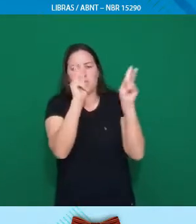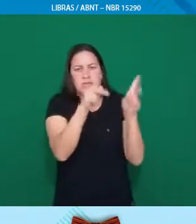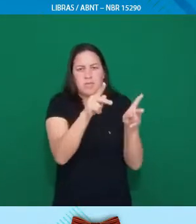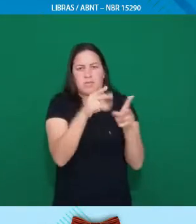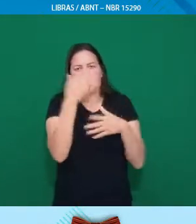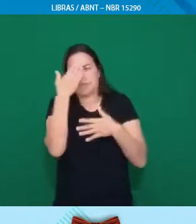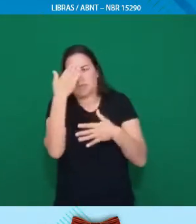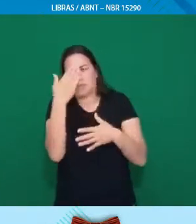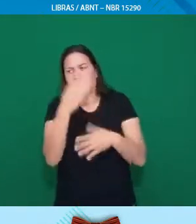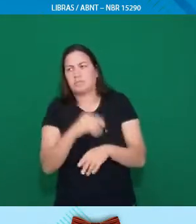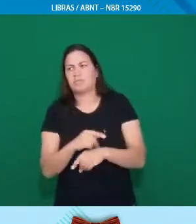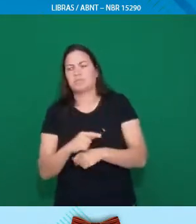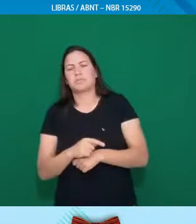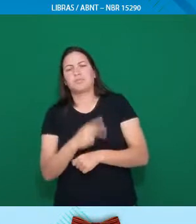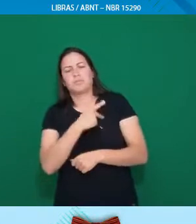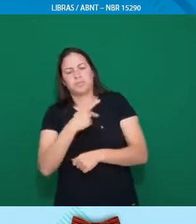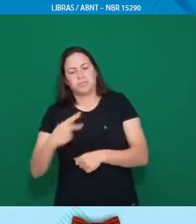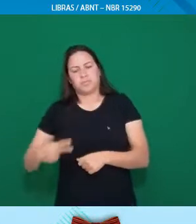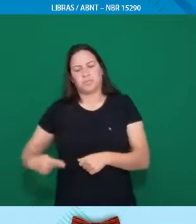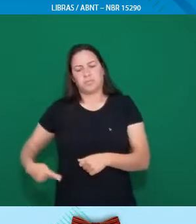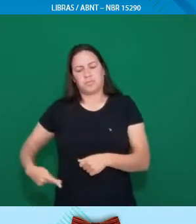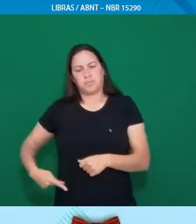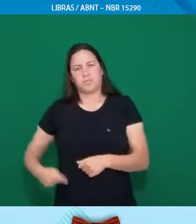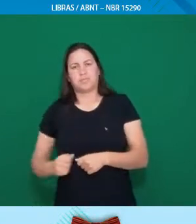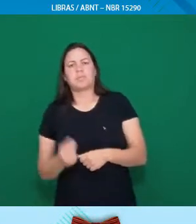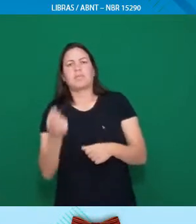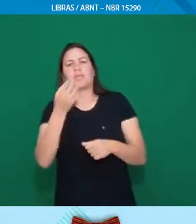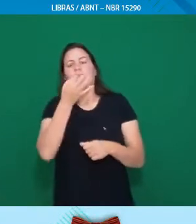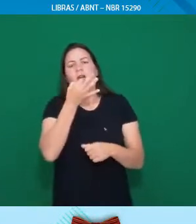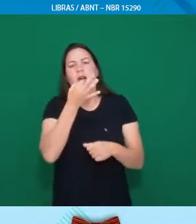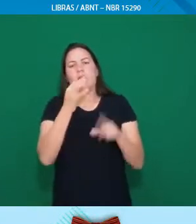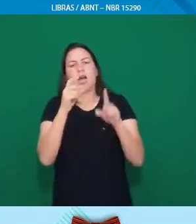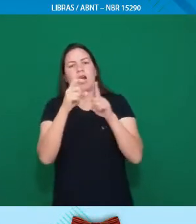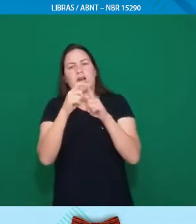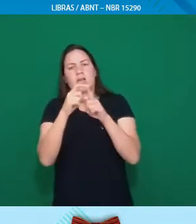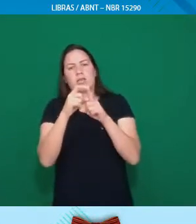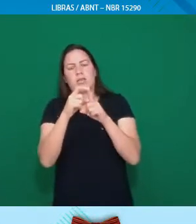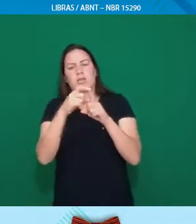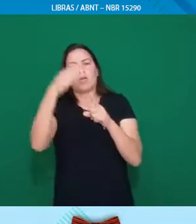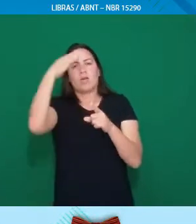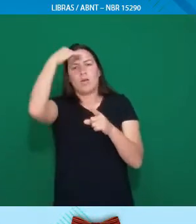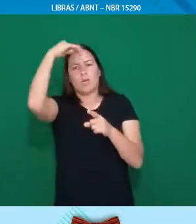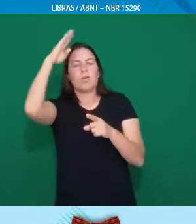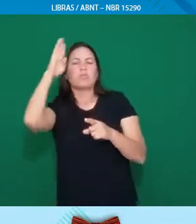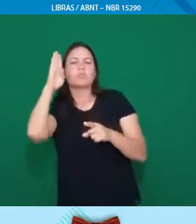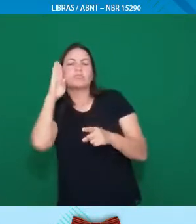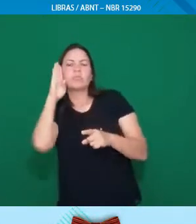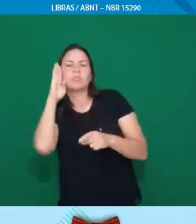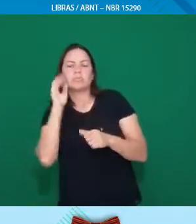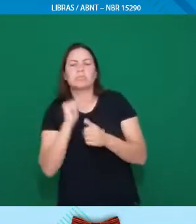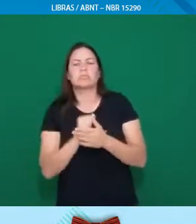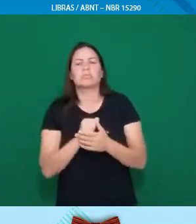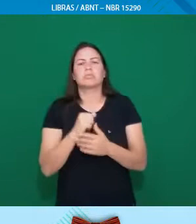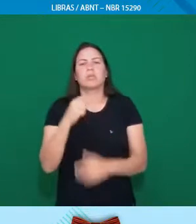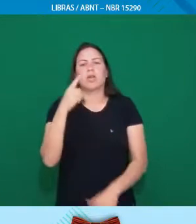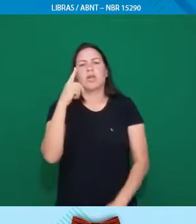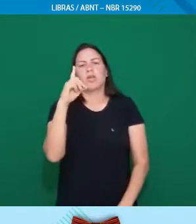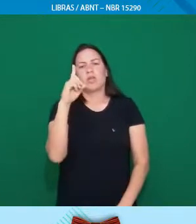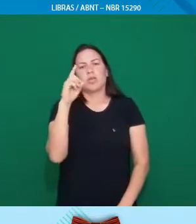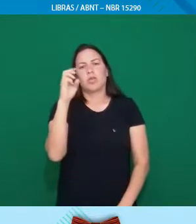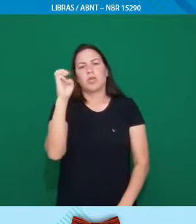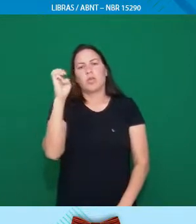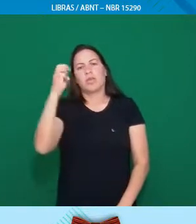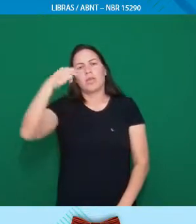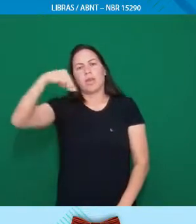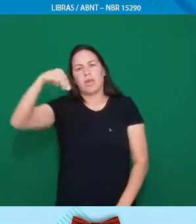população que quando vem obrigado obrigado ver o Pedroso passa a palavra senhor' Vereador João Batista Ramos de Almeida bancada do